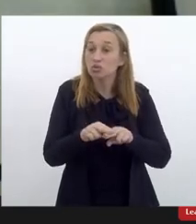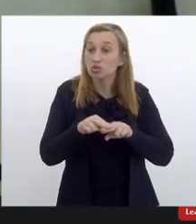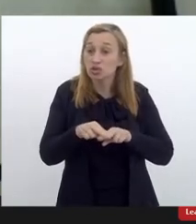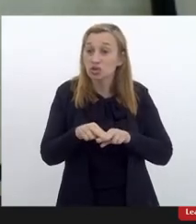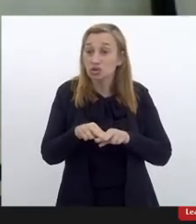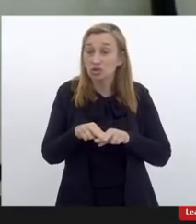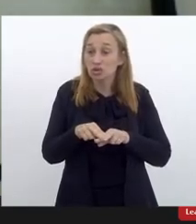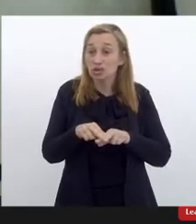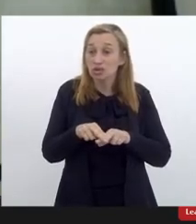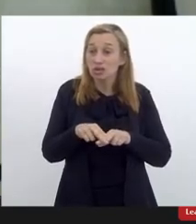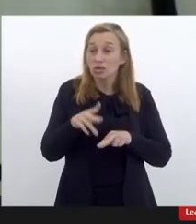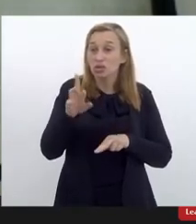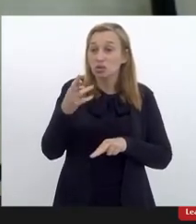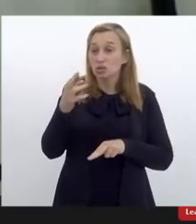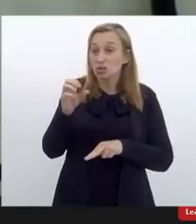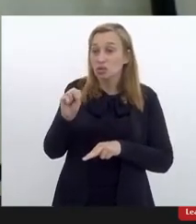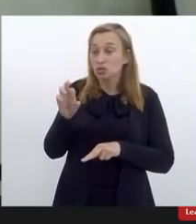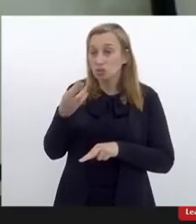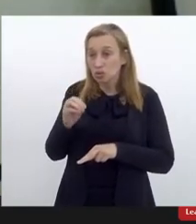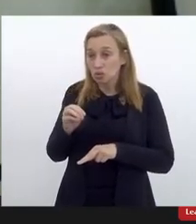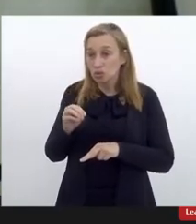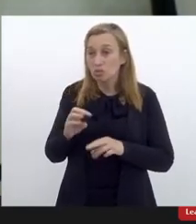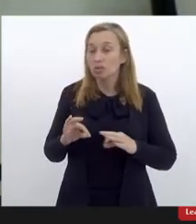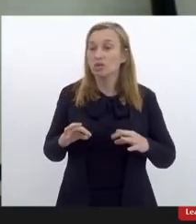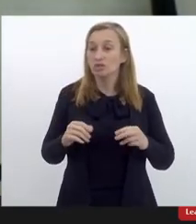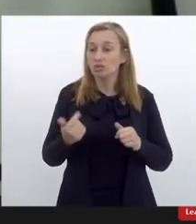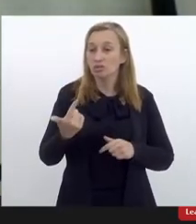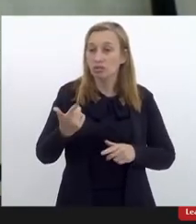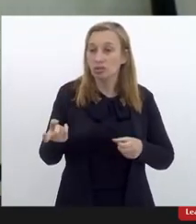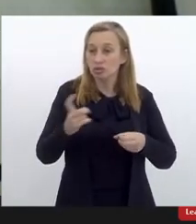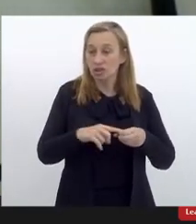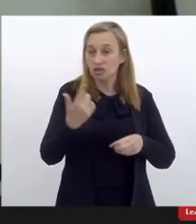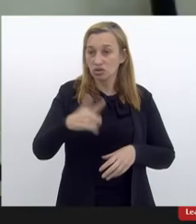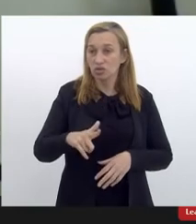aqui com soro, com tudo aqui para me estabelecer. Bom,